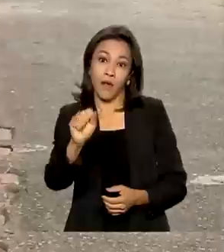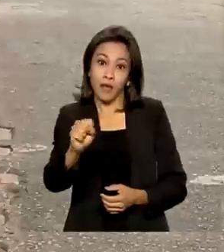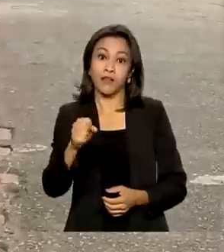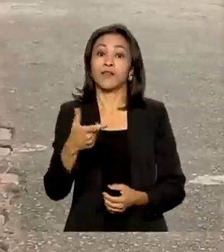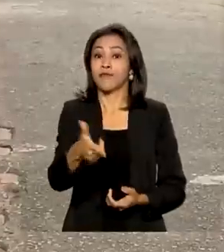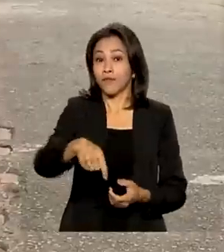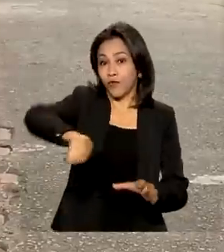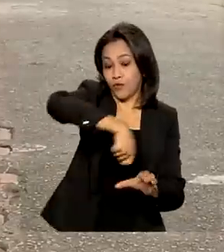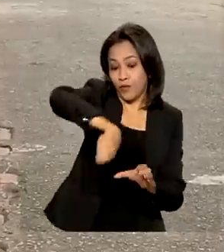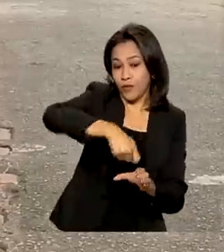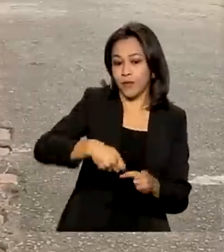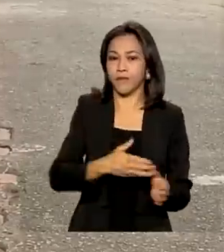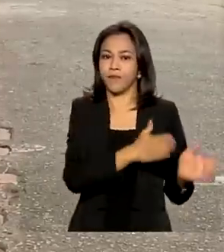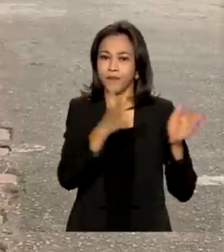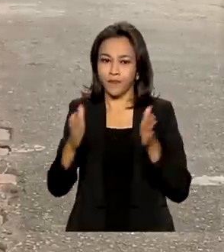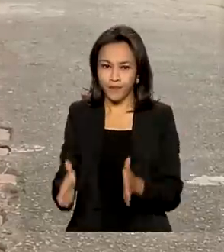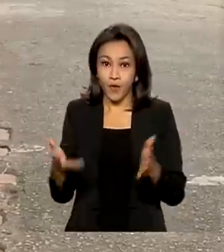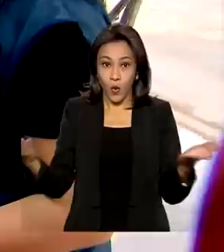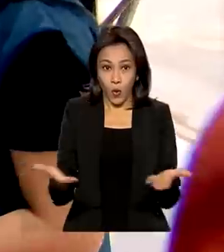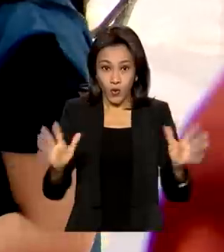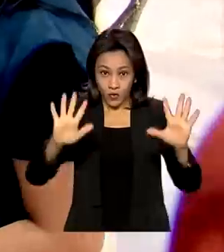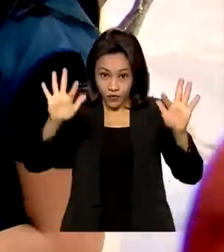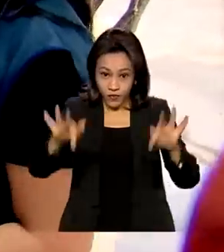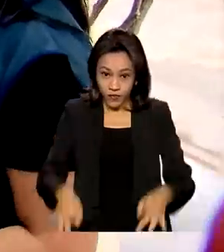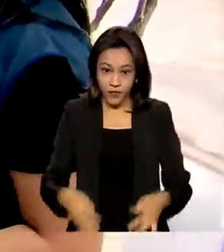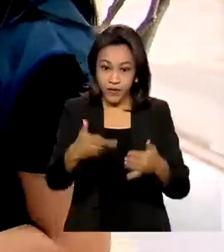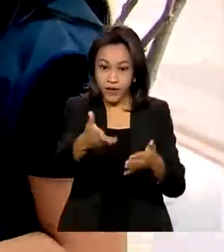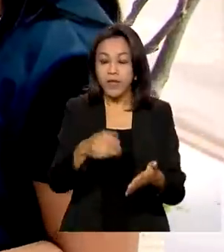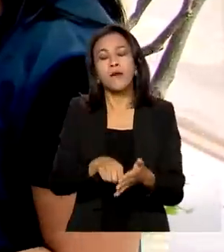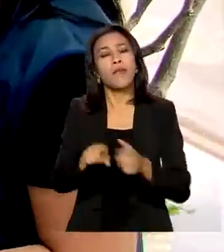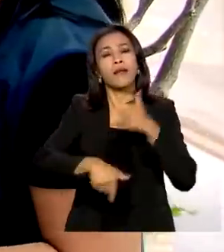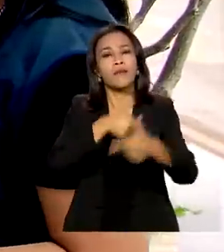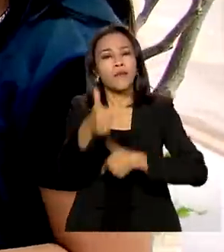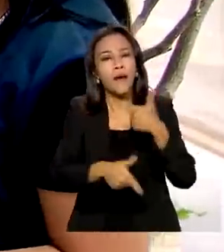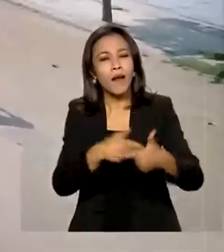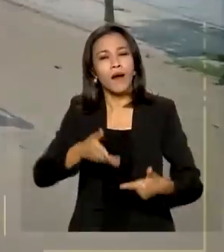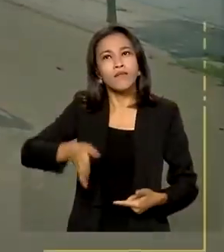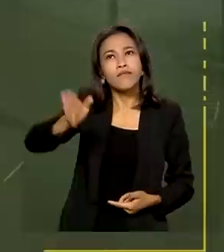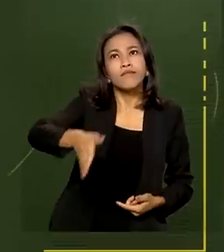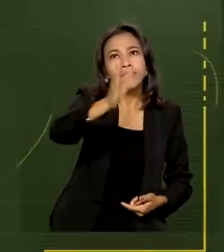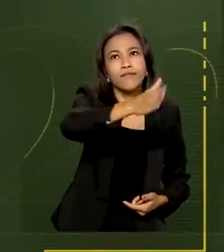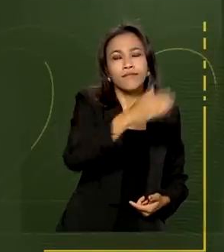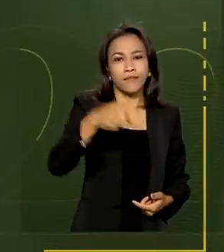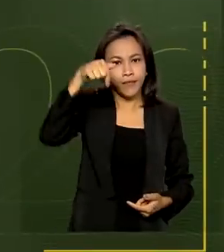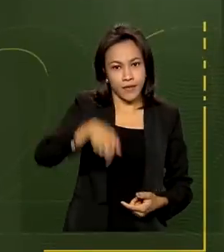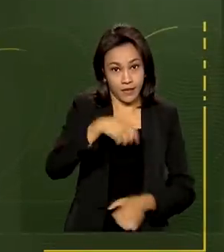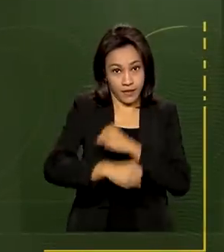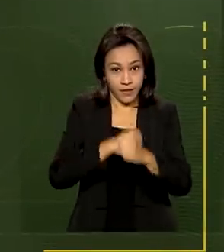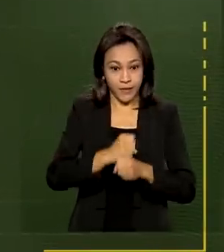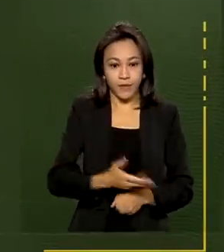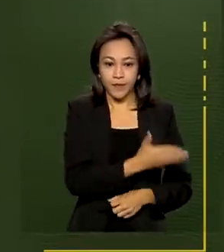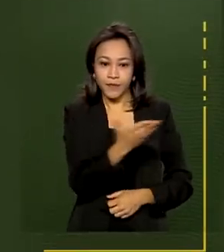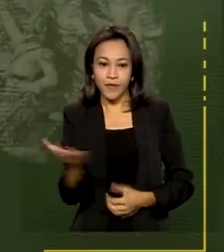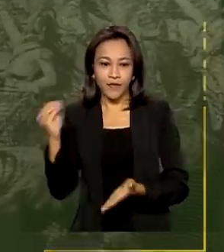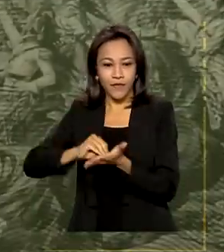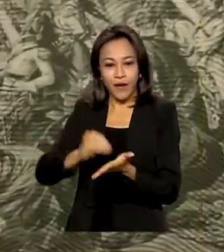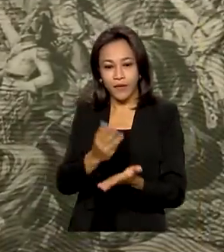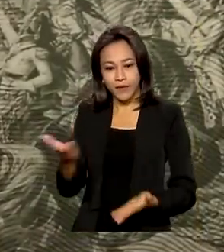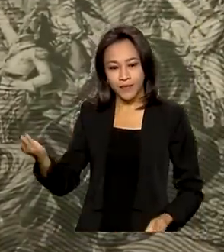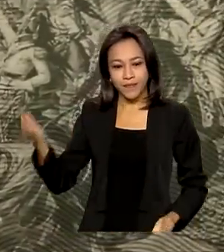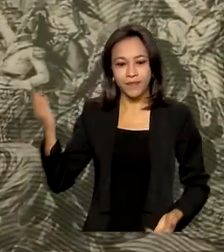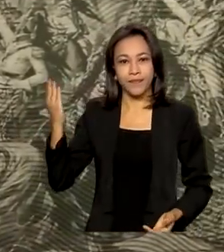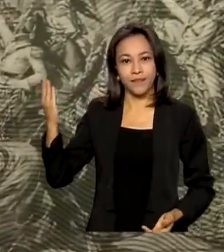vagas. Termina hoje prazo de inscrição para trabalhar no Censo 2022. E faltam 35 dias